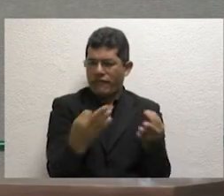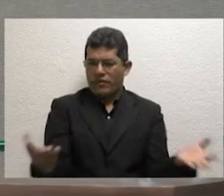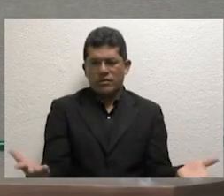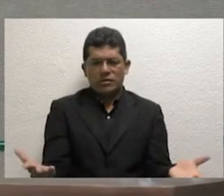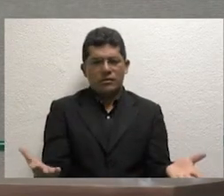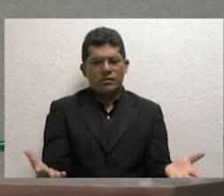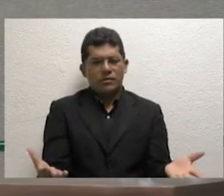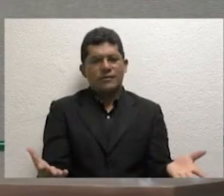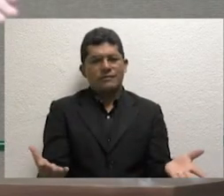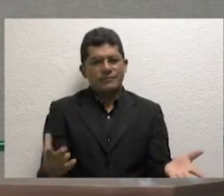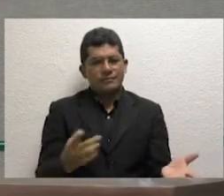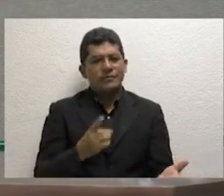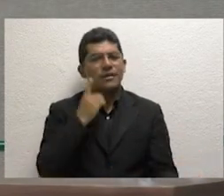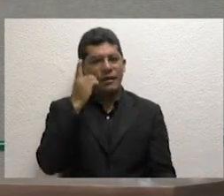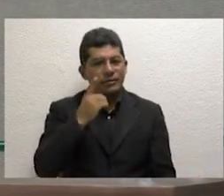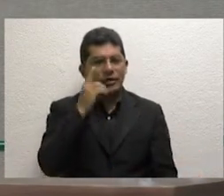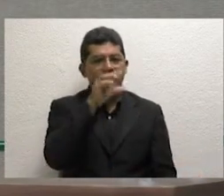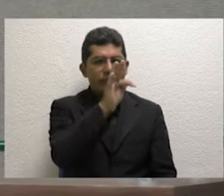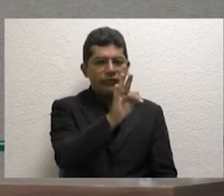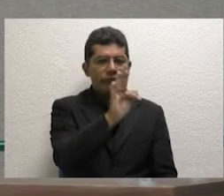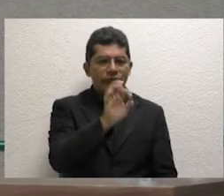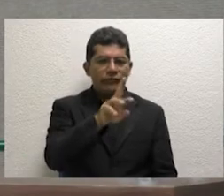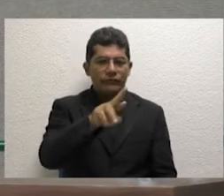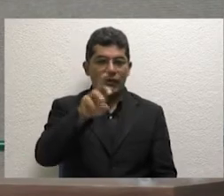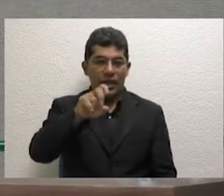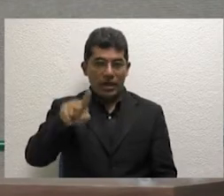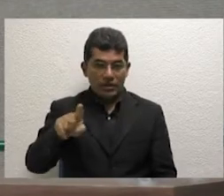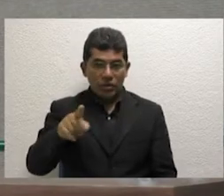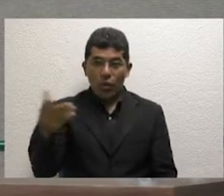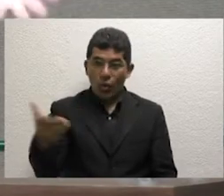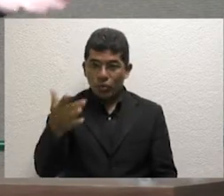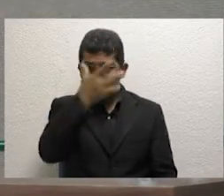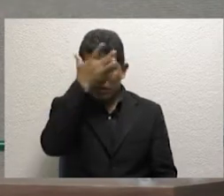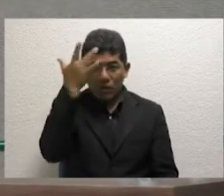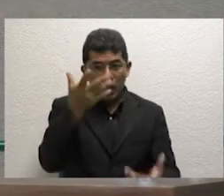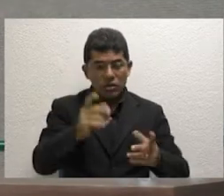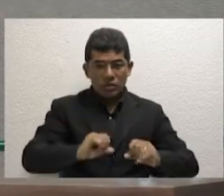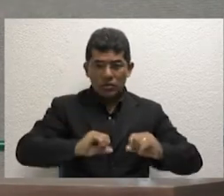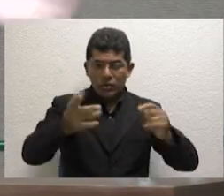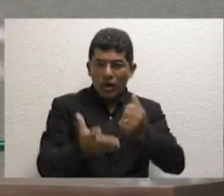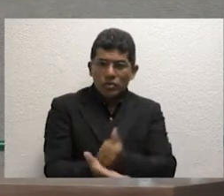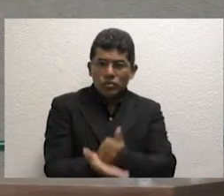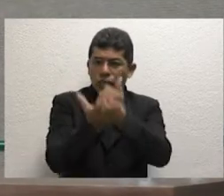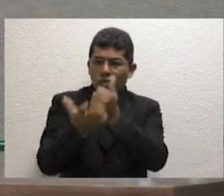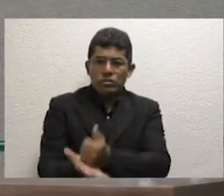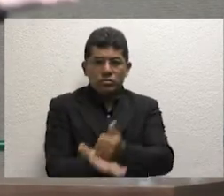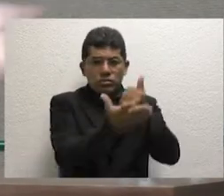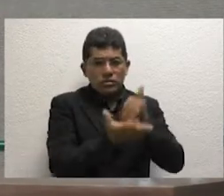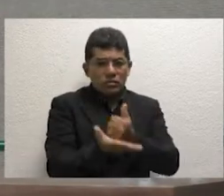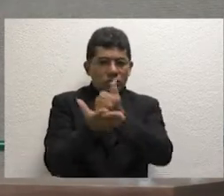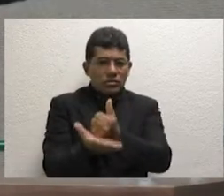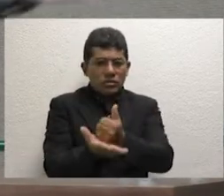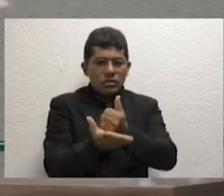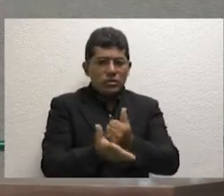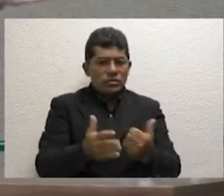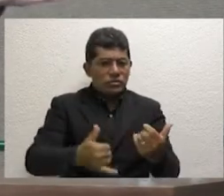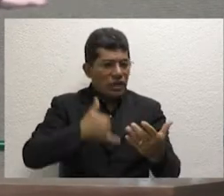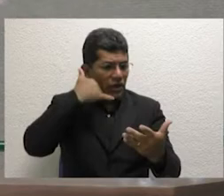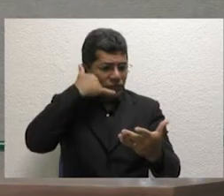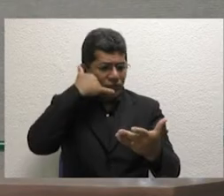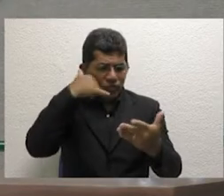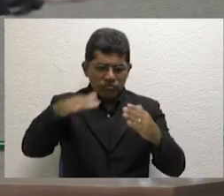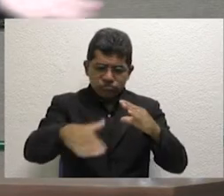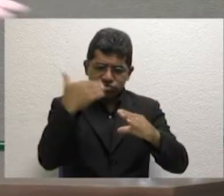Deputado Augusto Ferraz, hoje de manhã, novamente, socorros e mais socorros em nosso smartphone, nosso telefone,